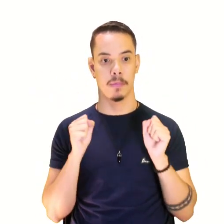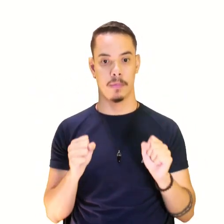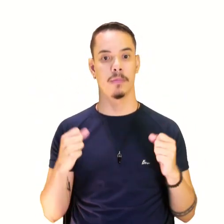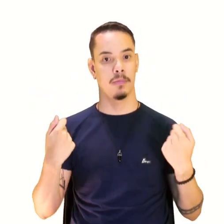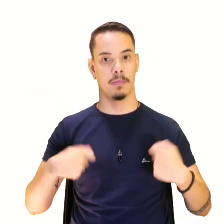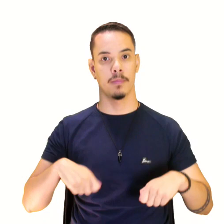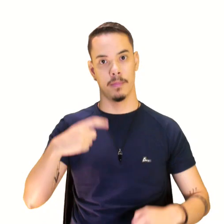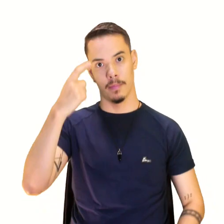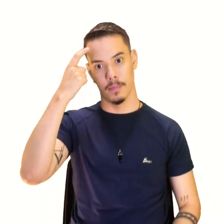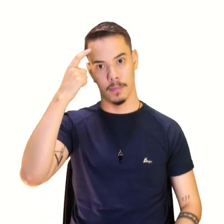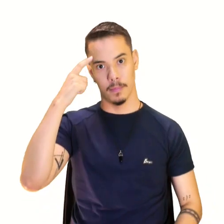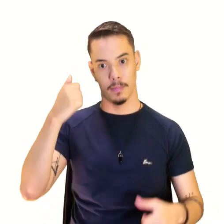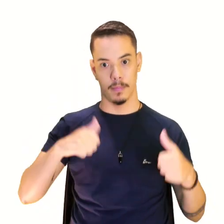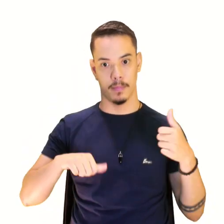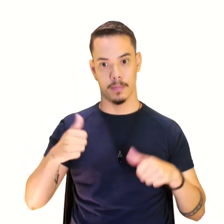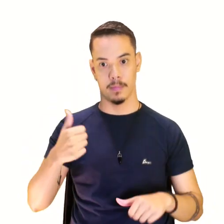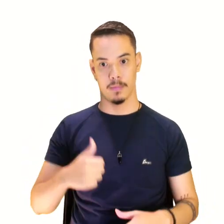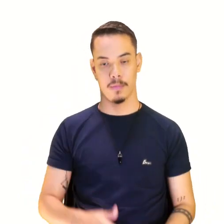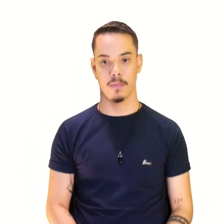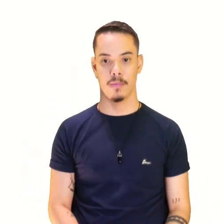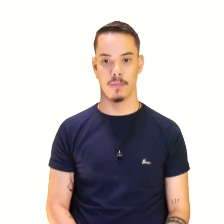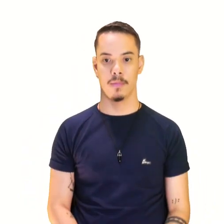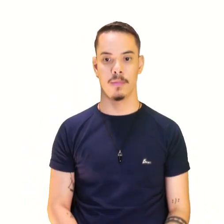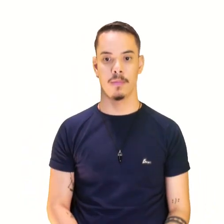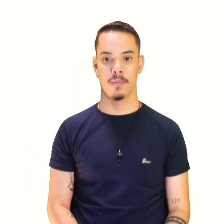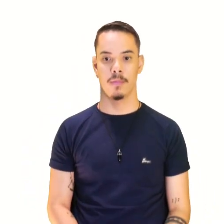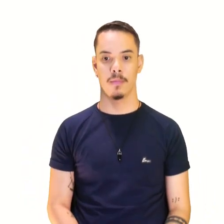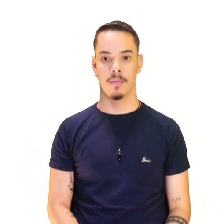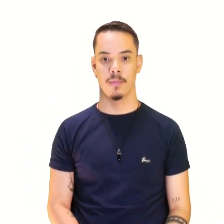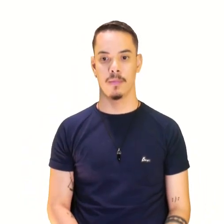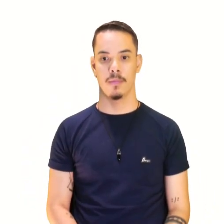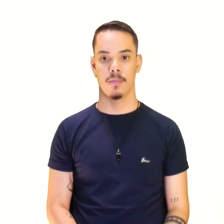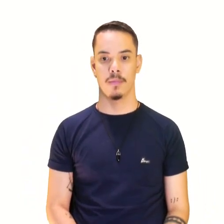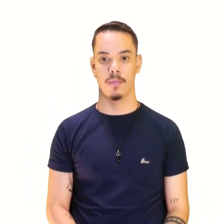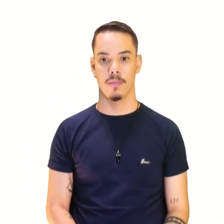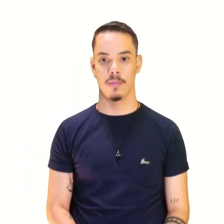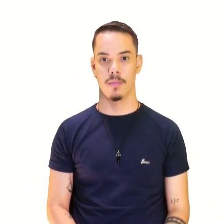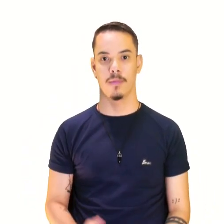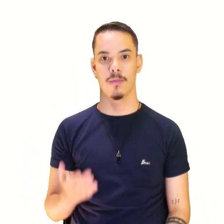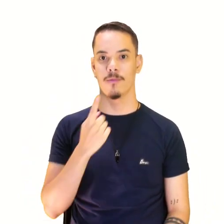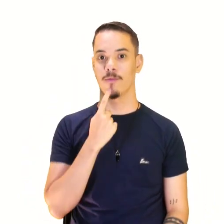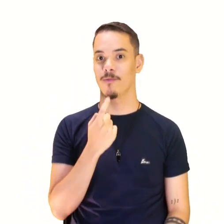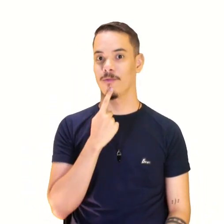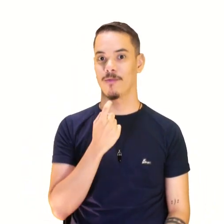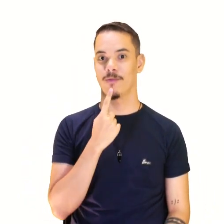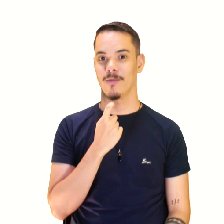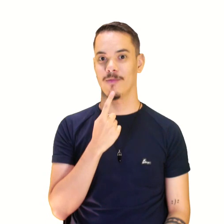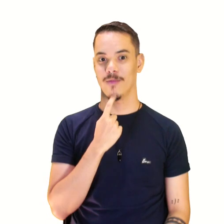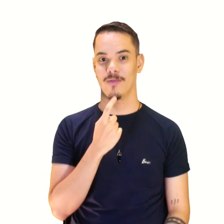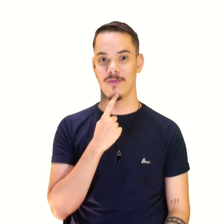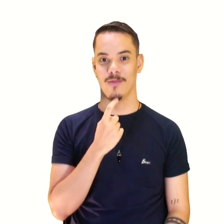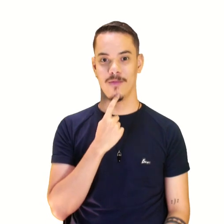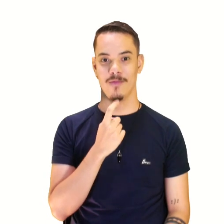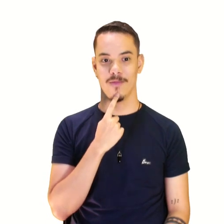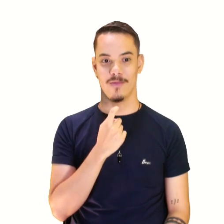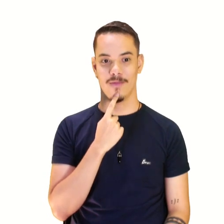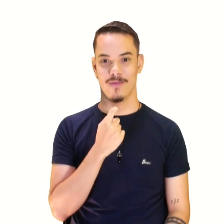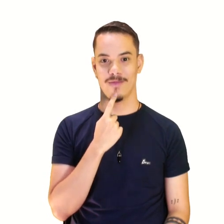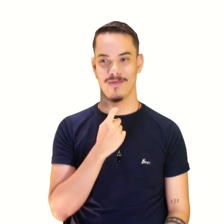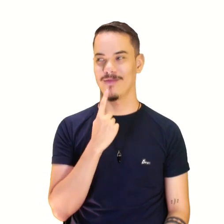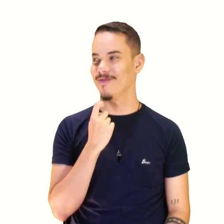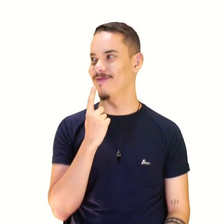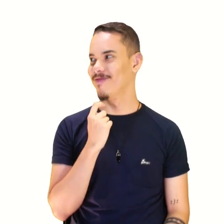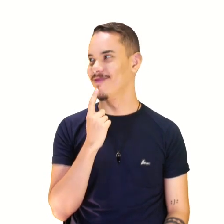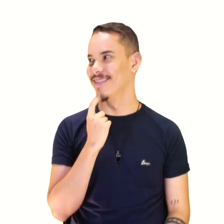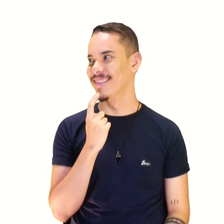Tem que fazer. Se for direta, multiplica cruzado. O coração ficou vermelhinho hoje. É, isso mesmo. E se